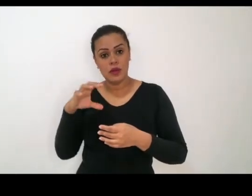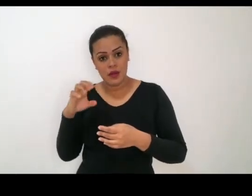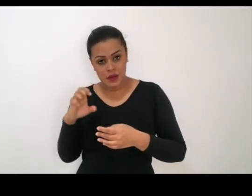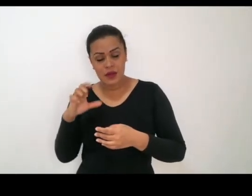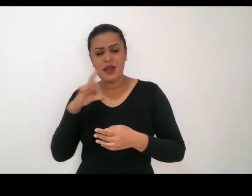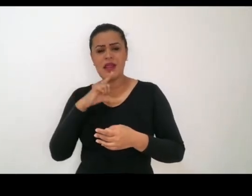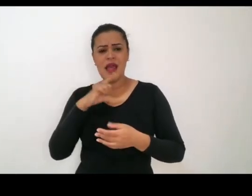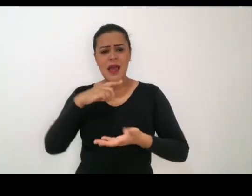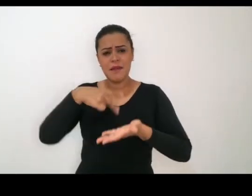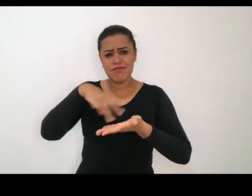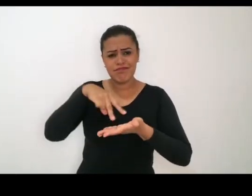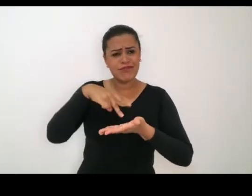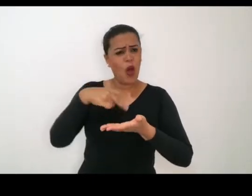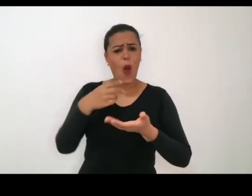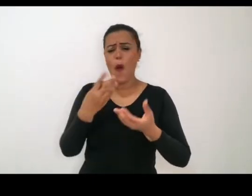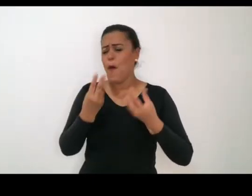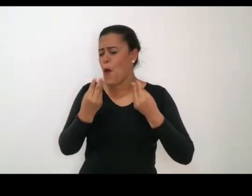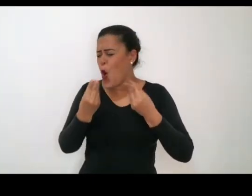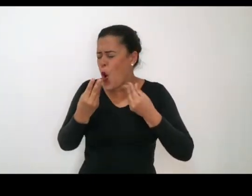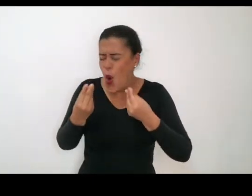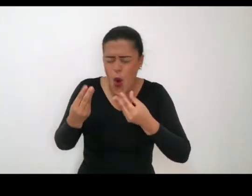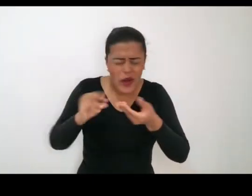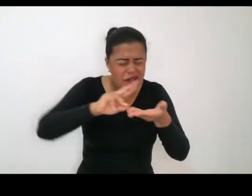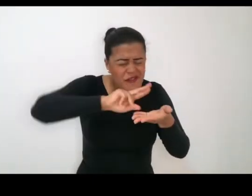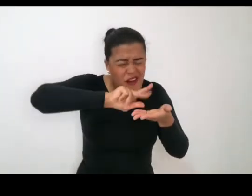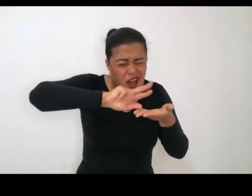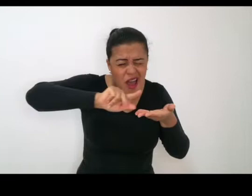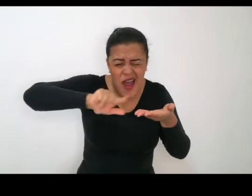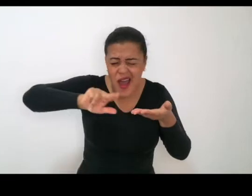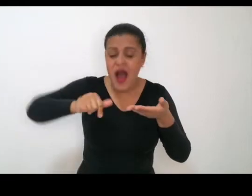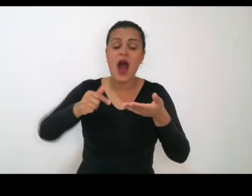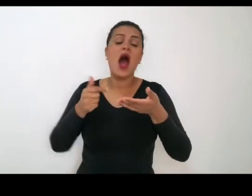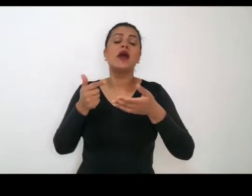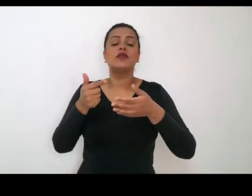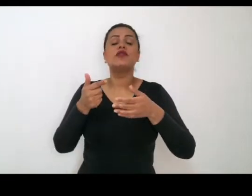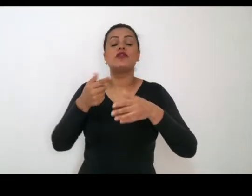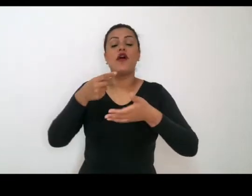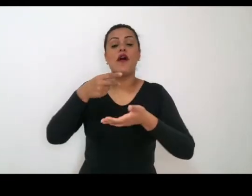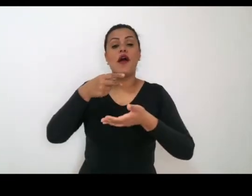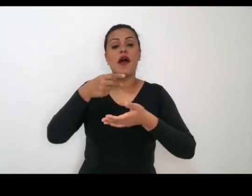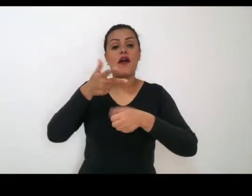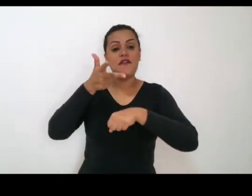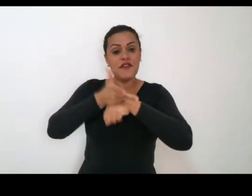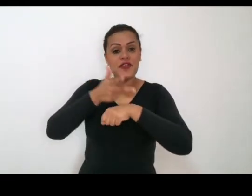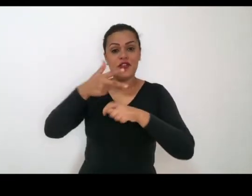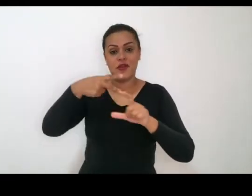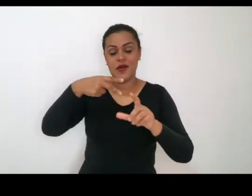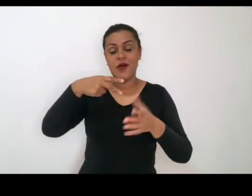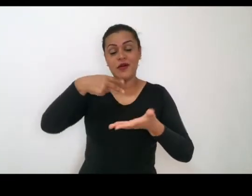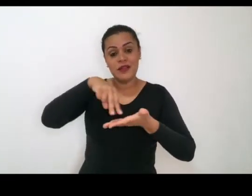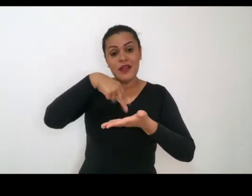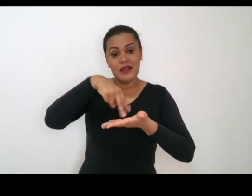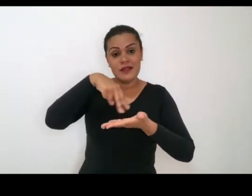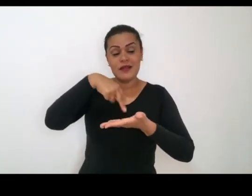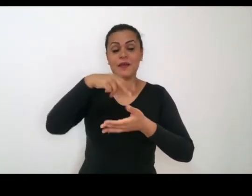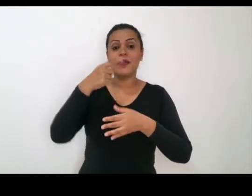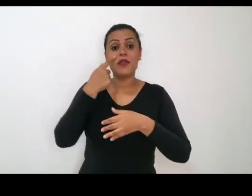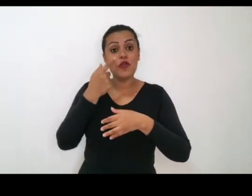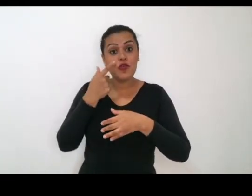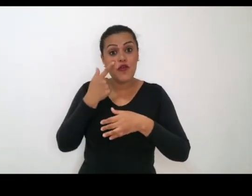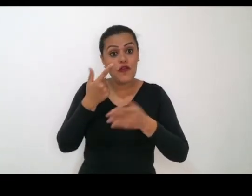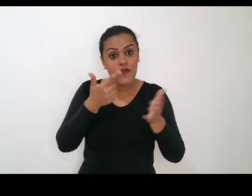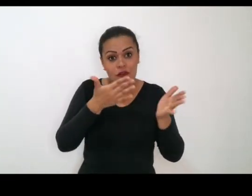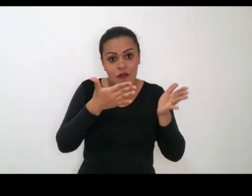porque quando a gente vai lá pesquisar esses programas, você vai ver lá que é uma mostra paralela de